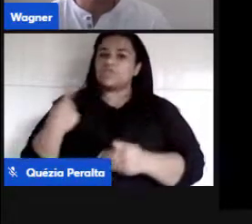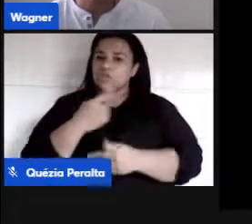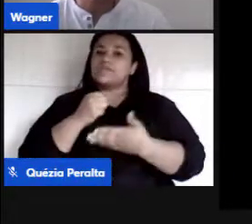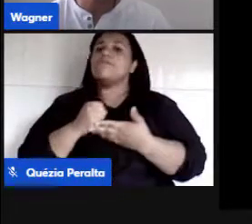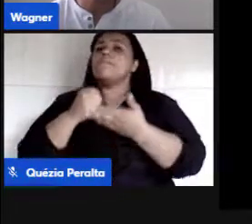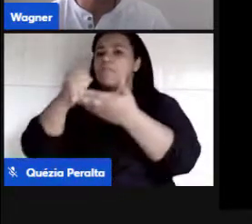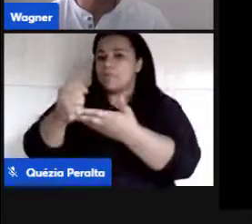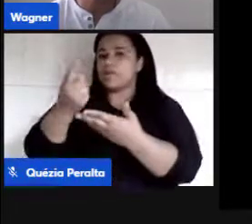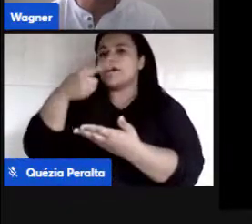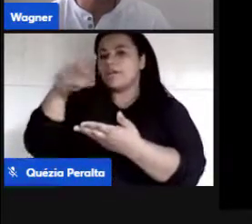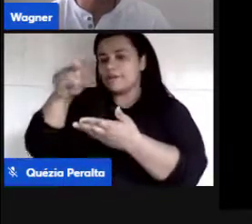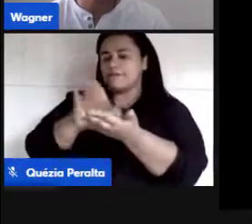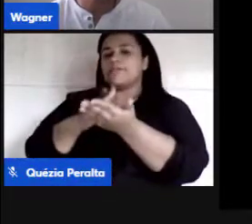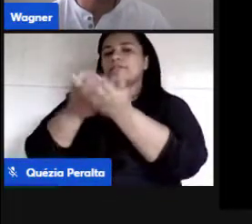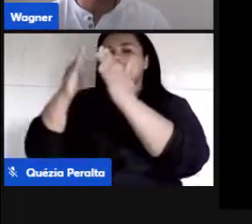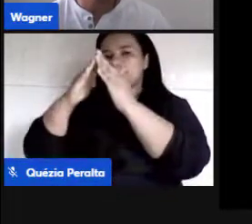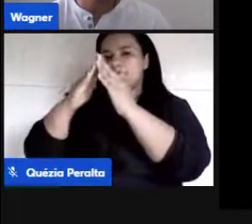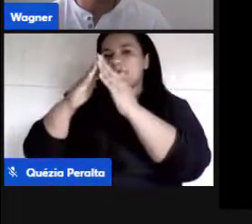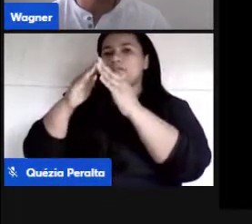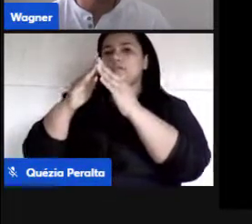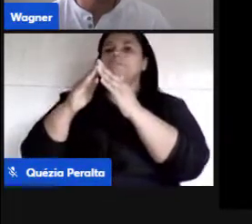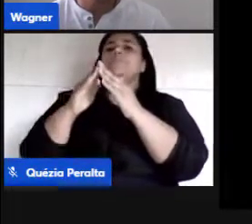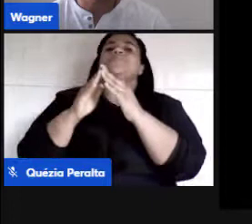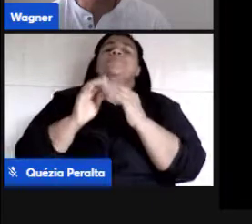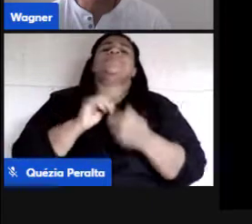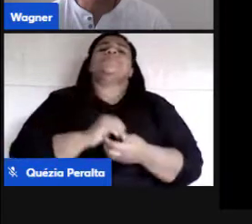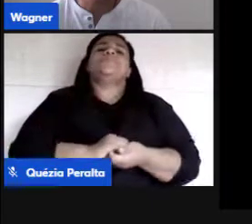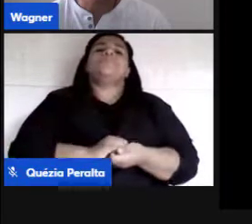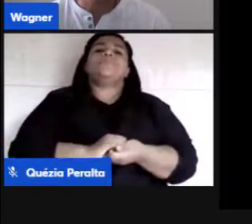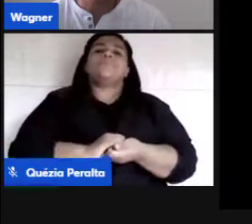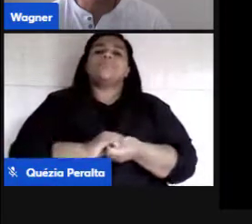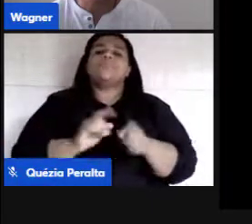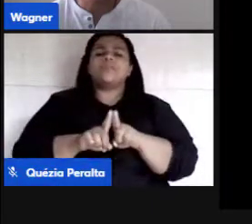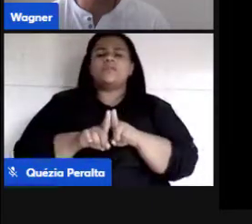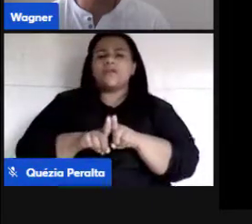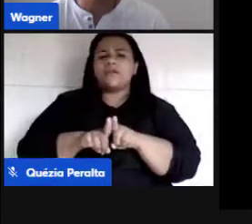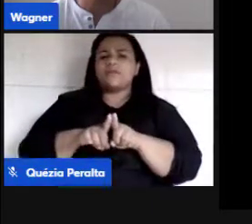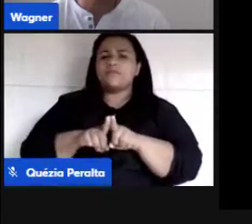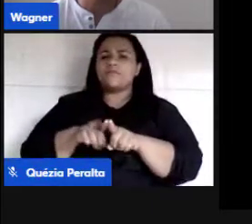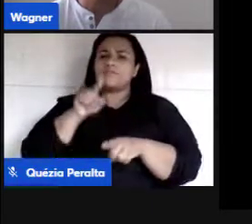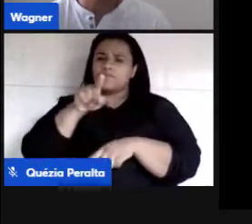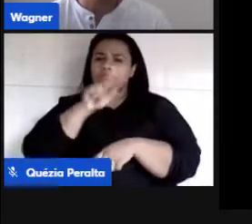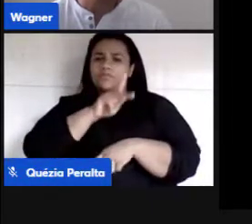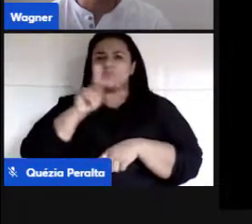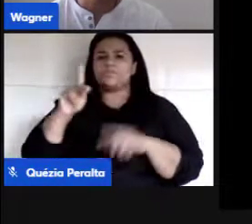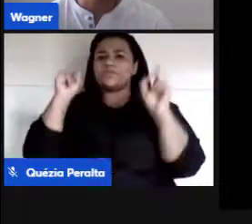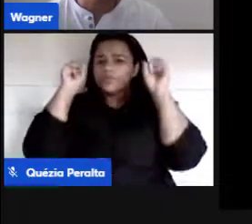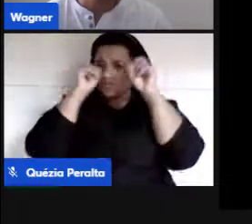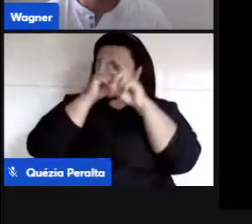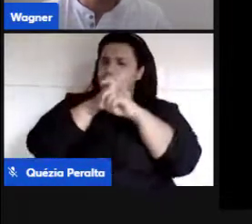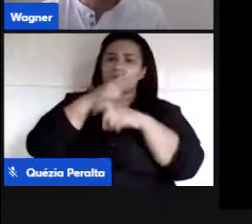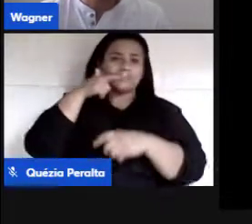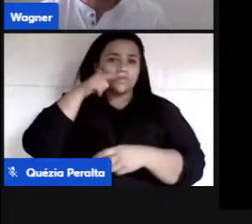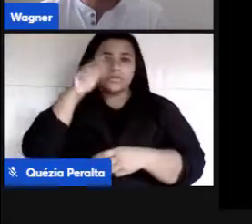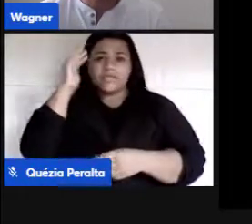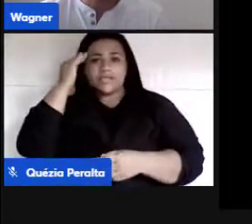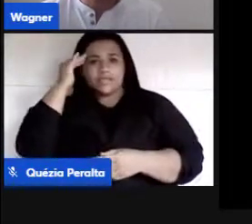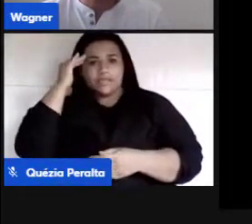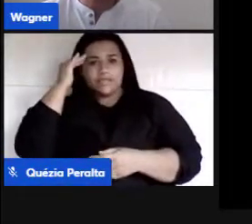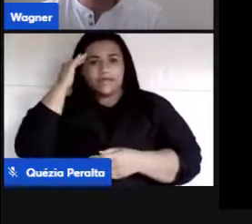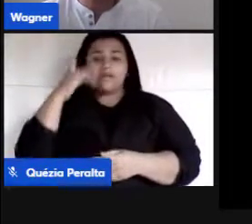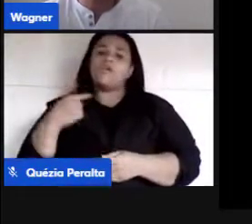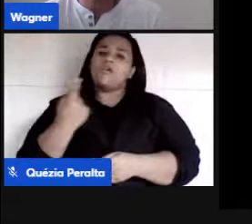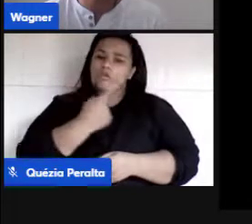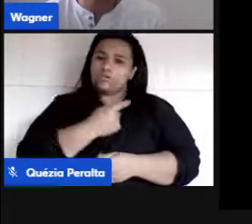e podemos auxiliar você. Às vezes, quando você está tendo dificuldade ou que você não consegue entender. Outra coisa